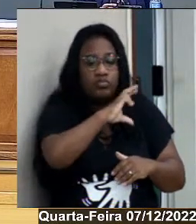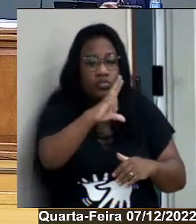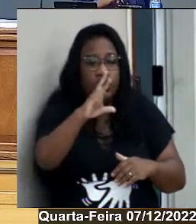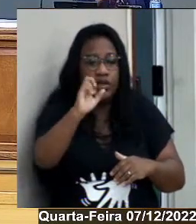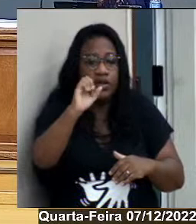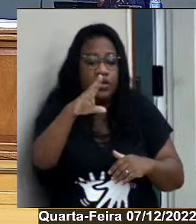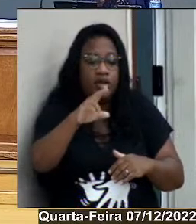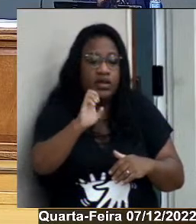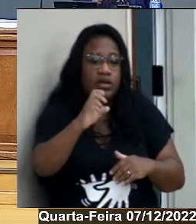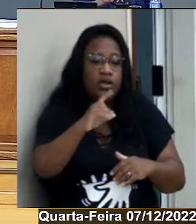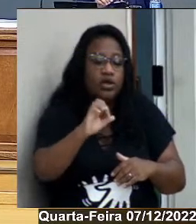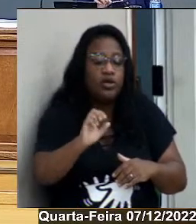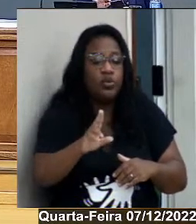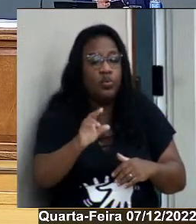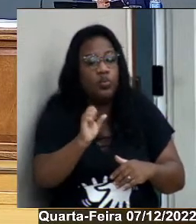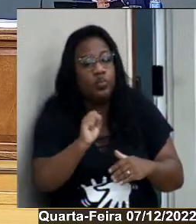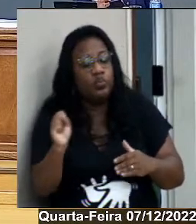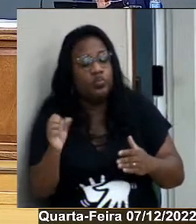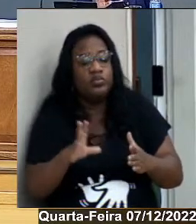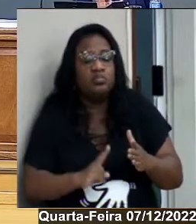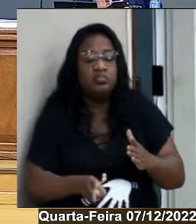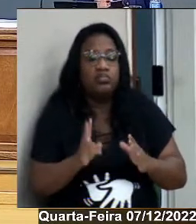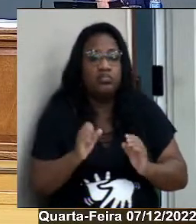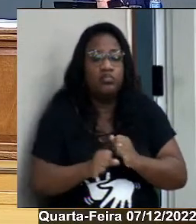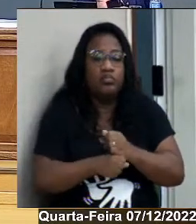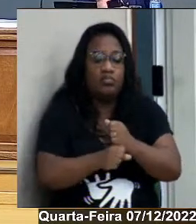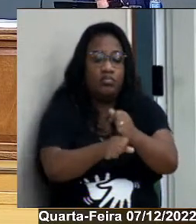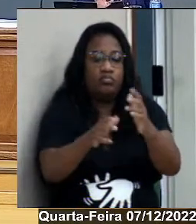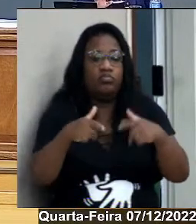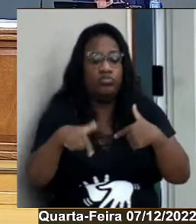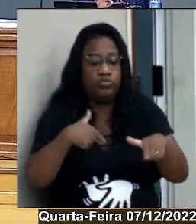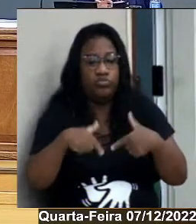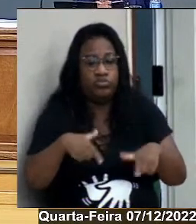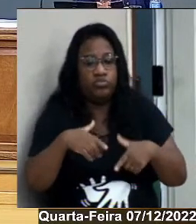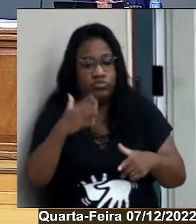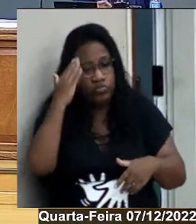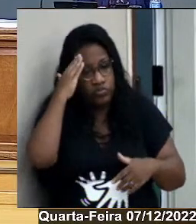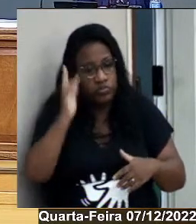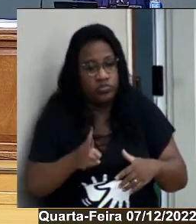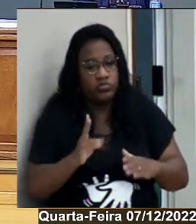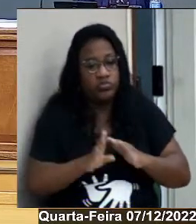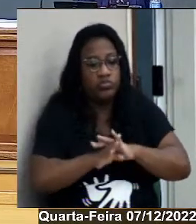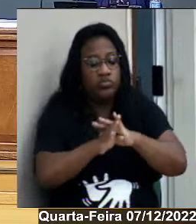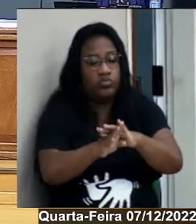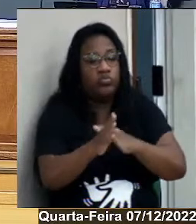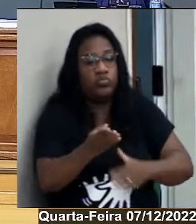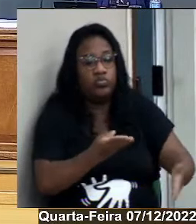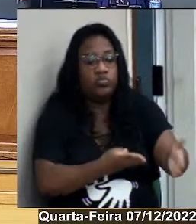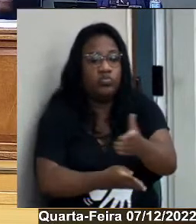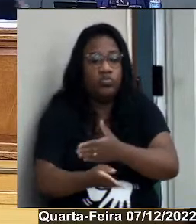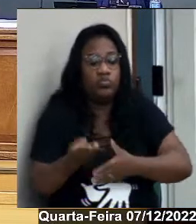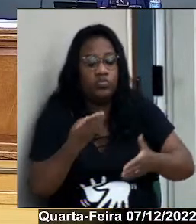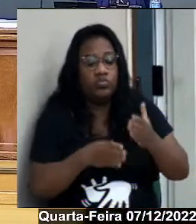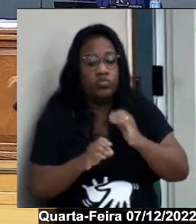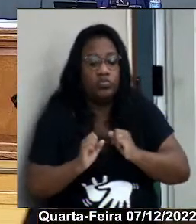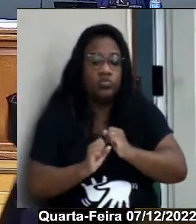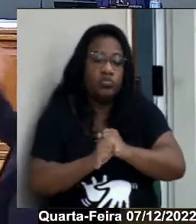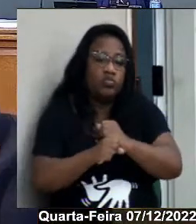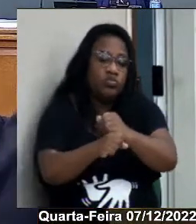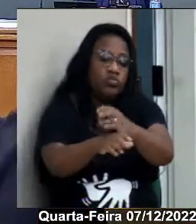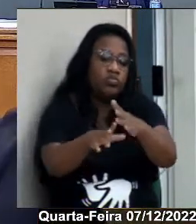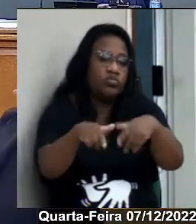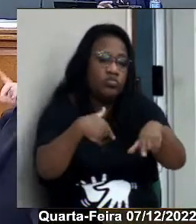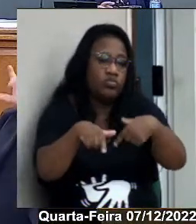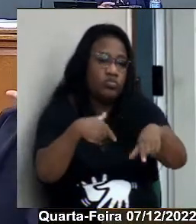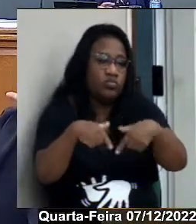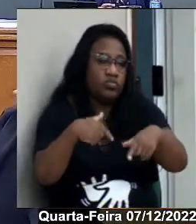Creuza Amorim de Oliveira, considerando a marcante atuação e esforço e consideração que Creuza Amorim de Oliveira vem apresentando ao longo dos